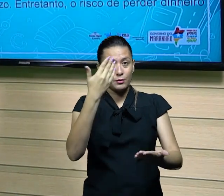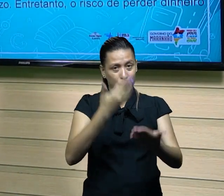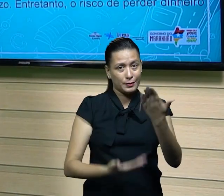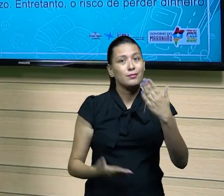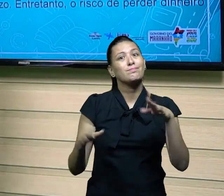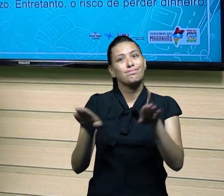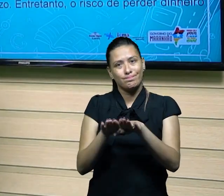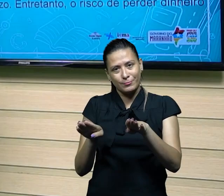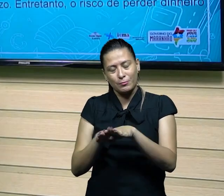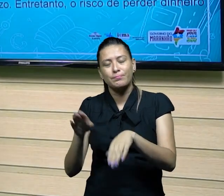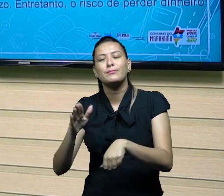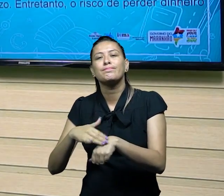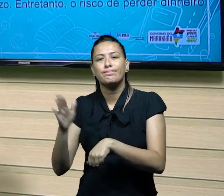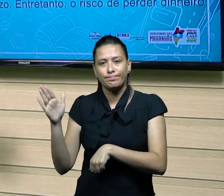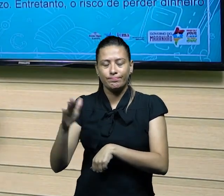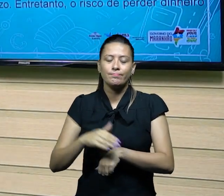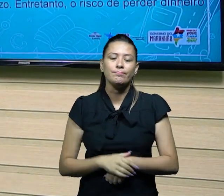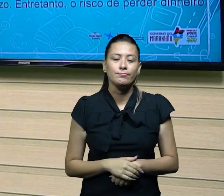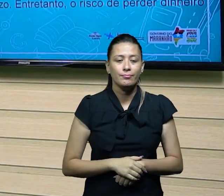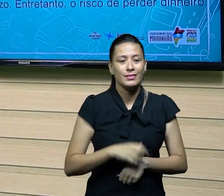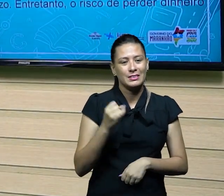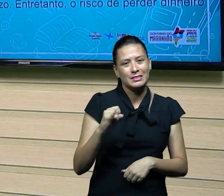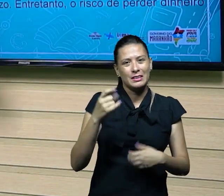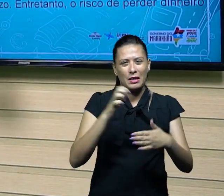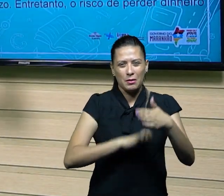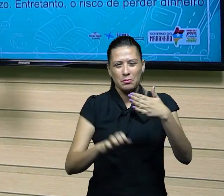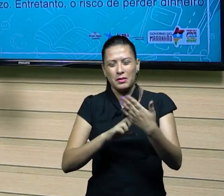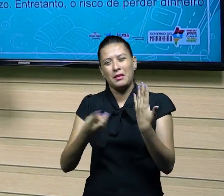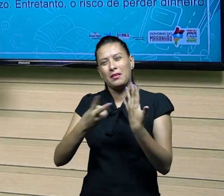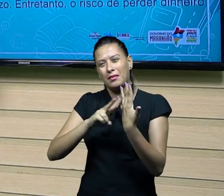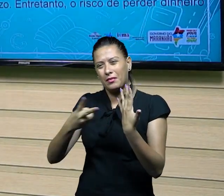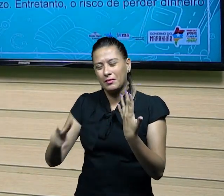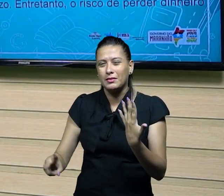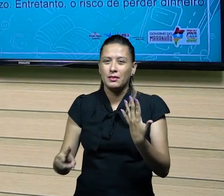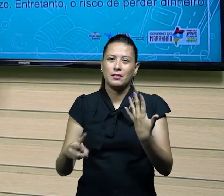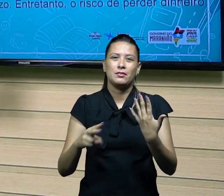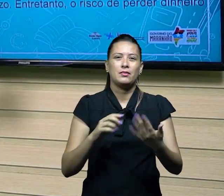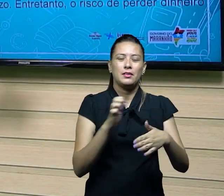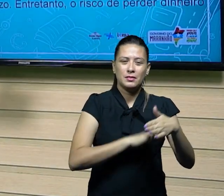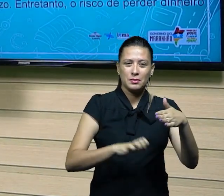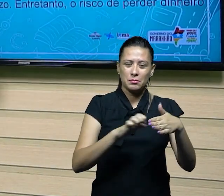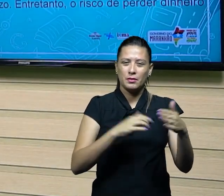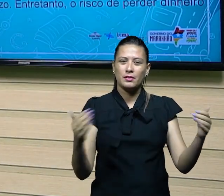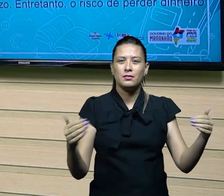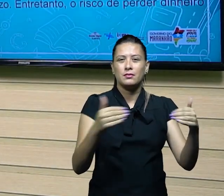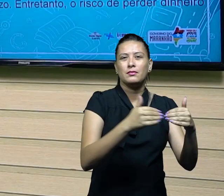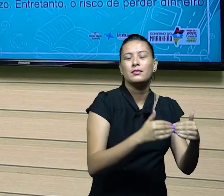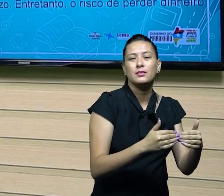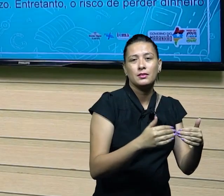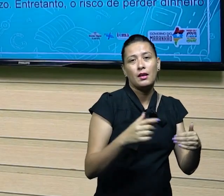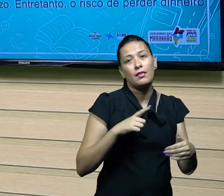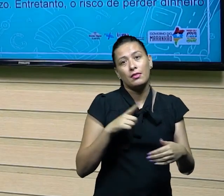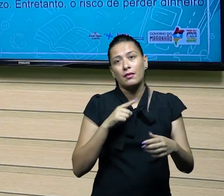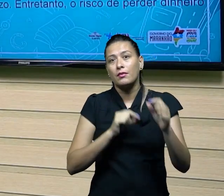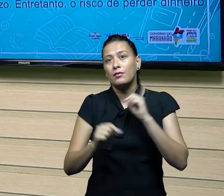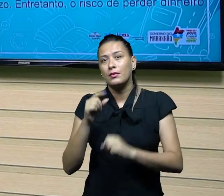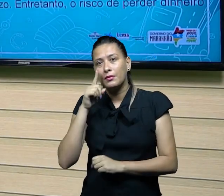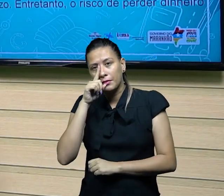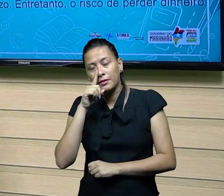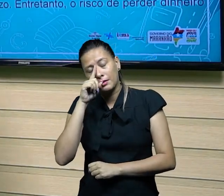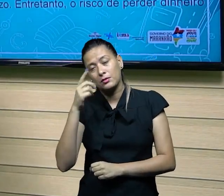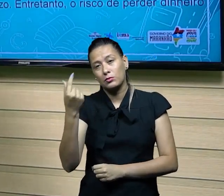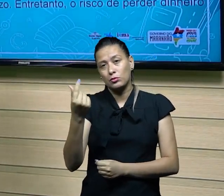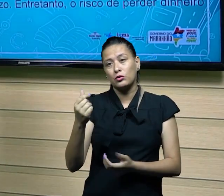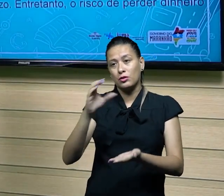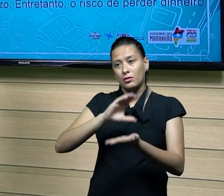nela. Então, é um investimento que gera o quê? Gera uma liquidez boa, gera um rendimento bom, porém eu tenho um risco alto. Então eu estou abrindo mão do